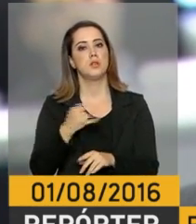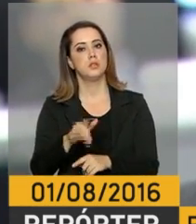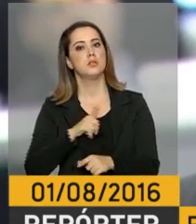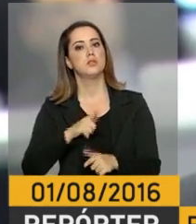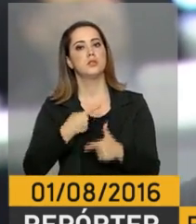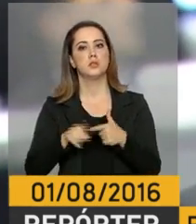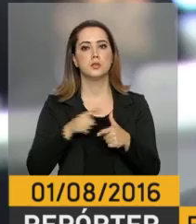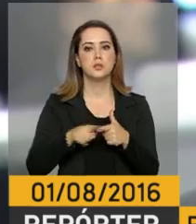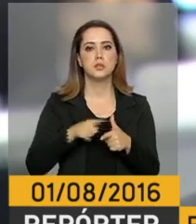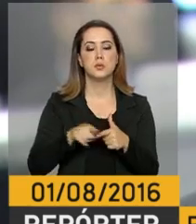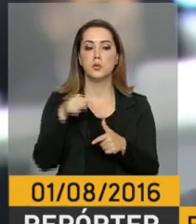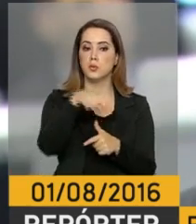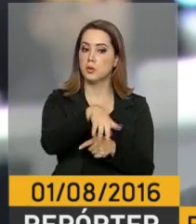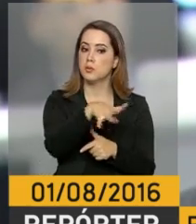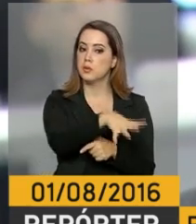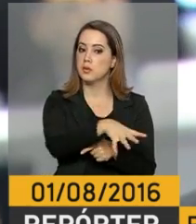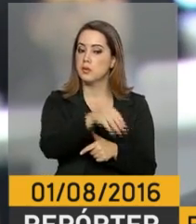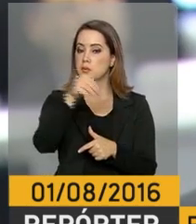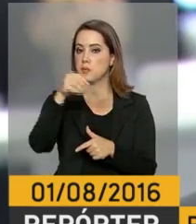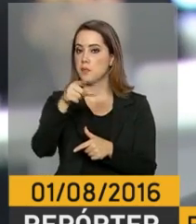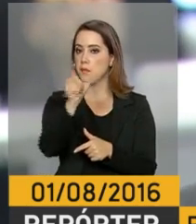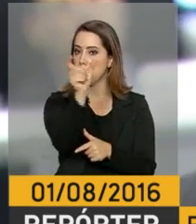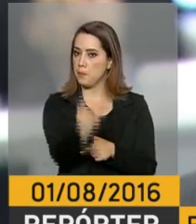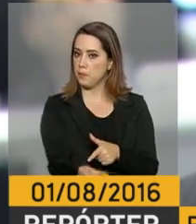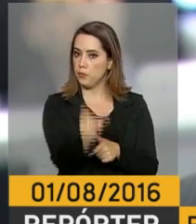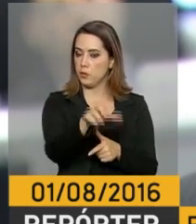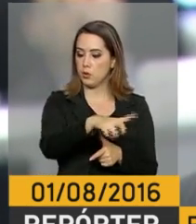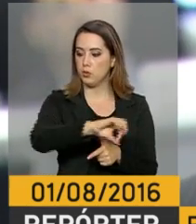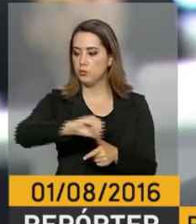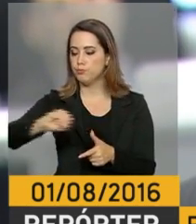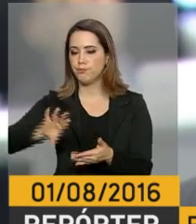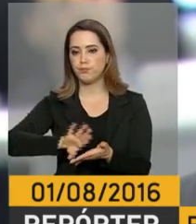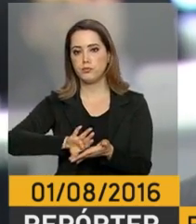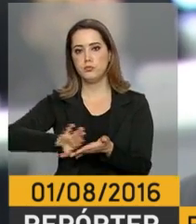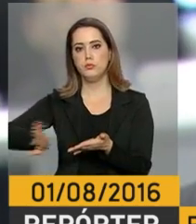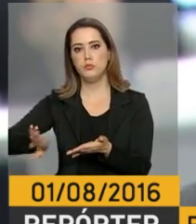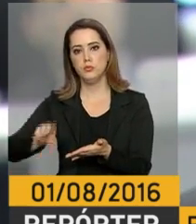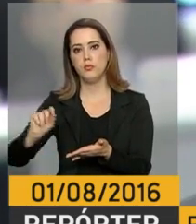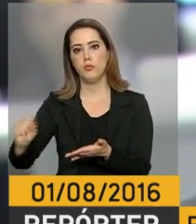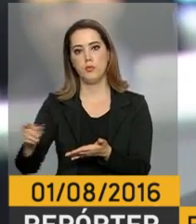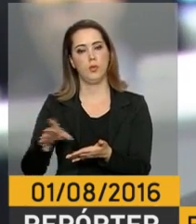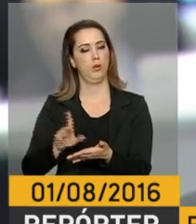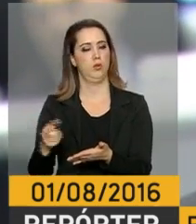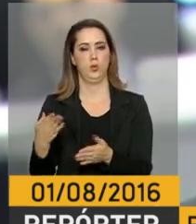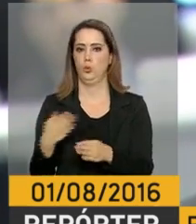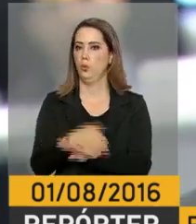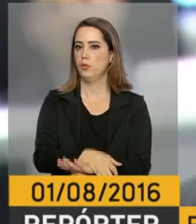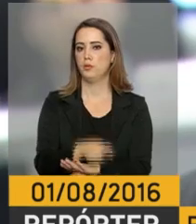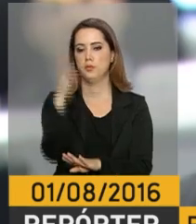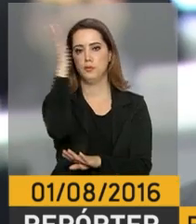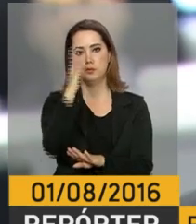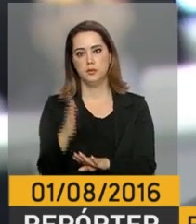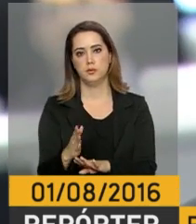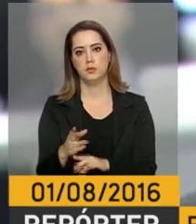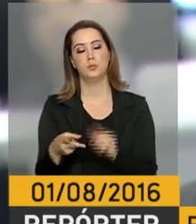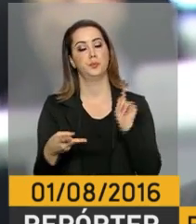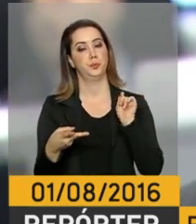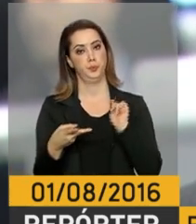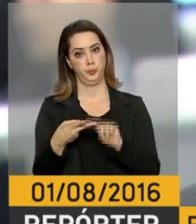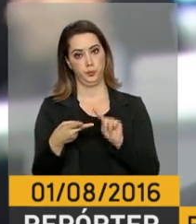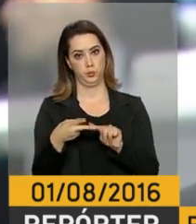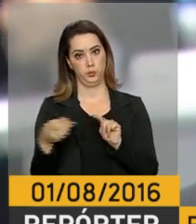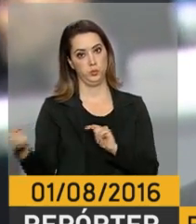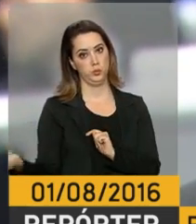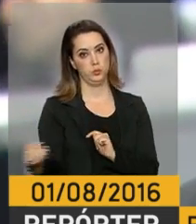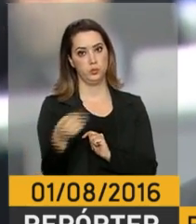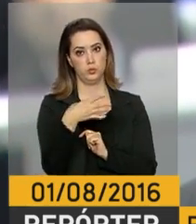é retirada da fila e será deportada. Ela nem passa da imigração. Esse é um sistema de controle. O novo